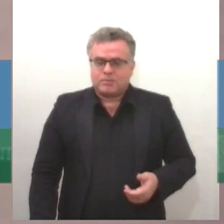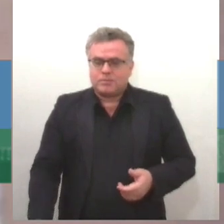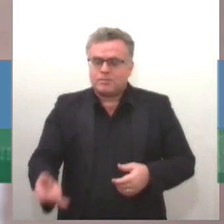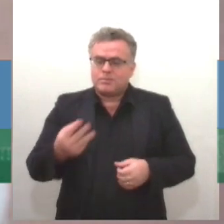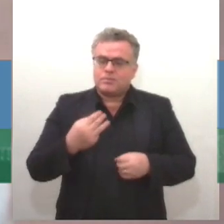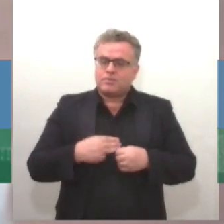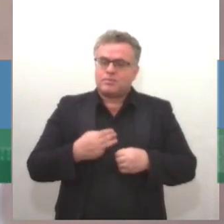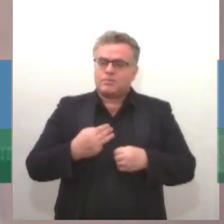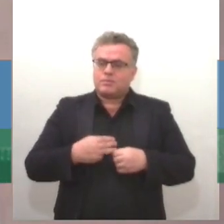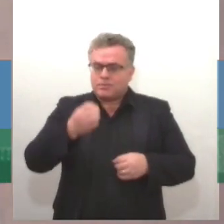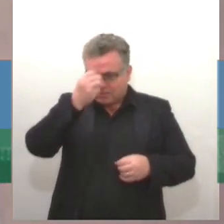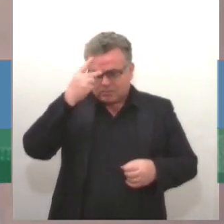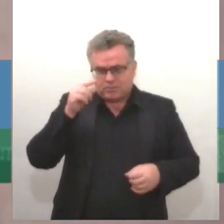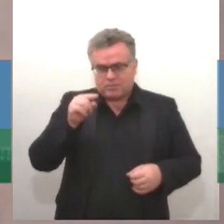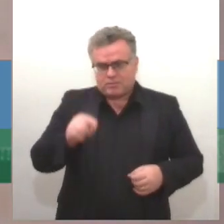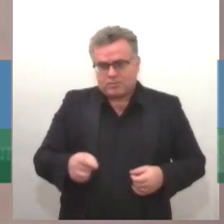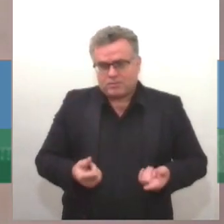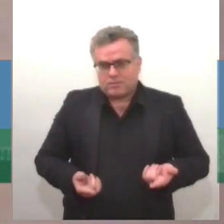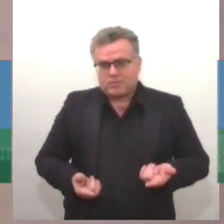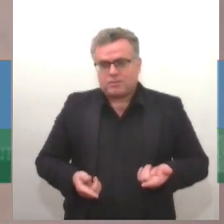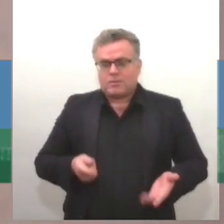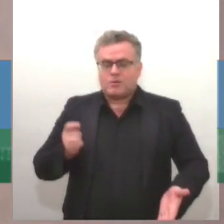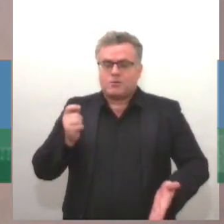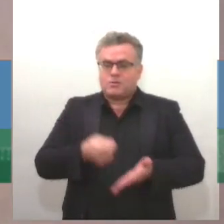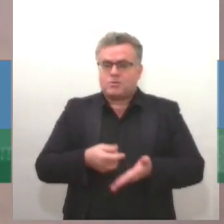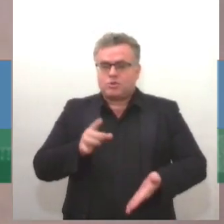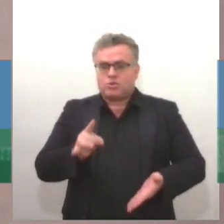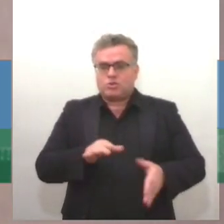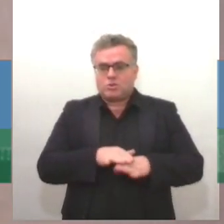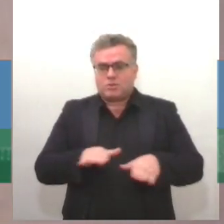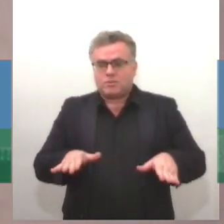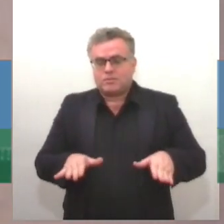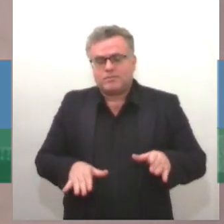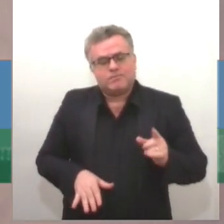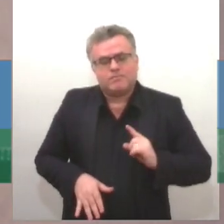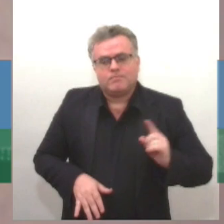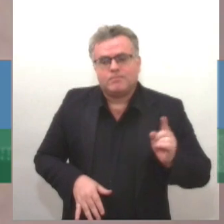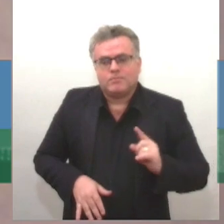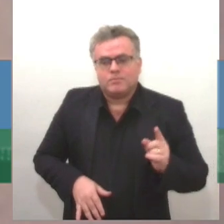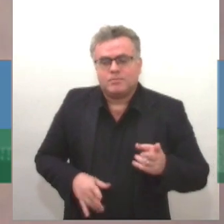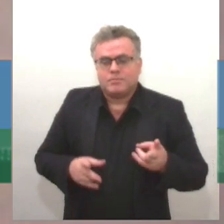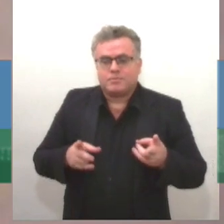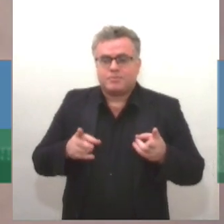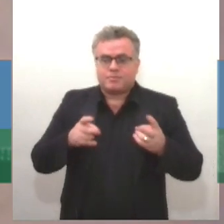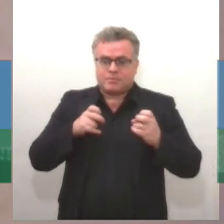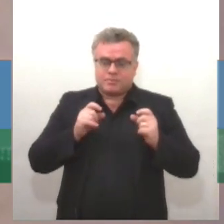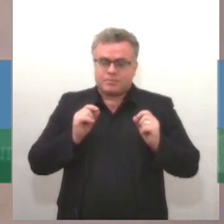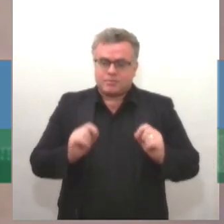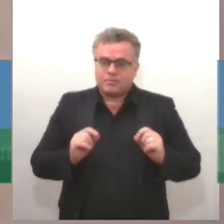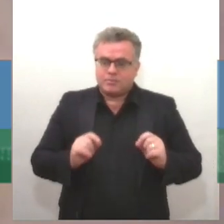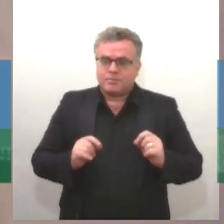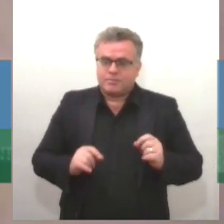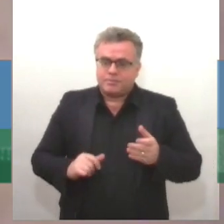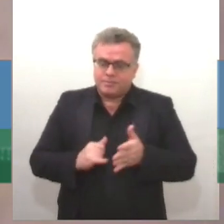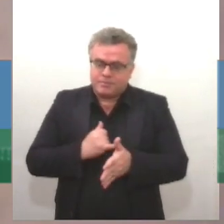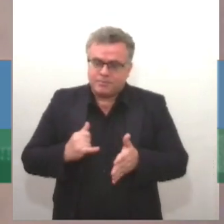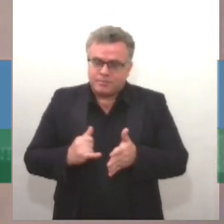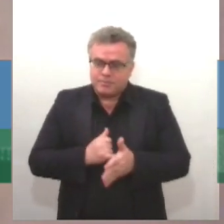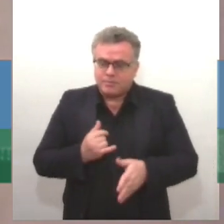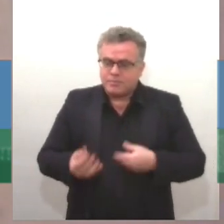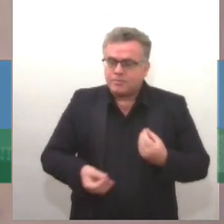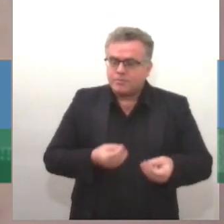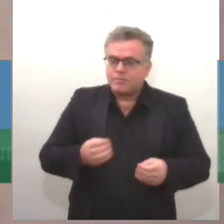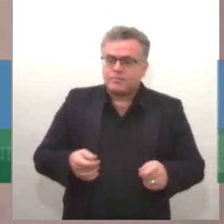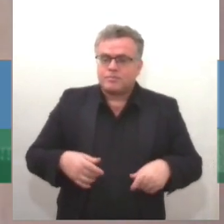grande folha de pagamentos, não é? E veja, ao contratar por meio de